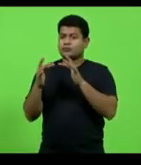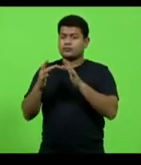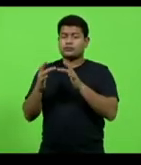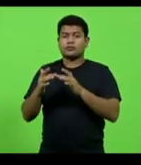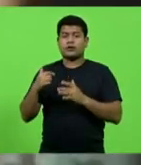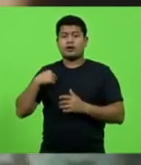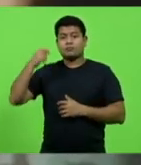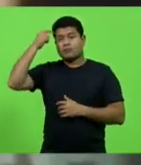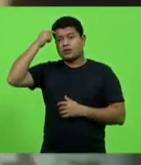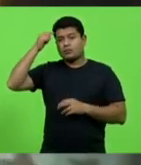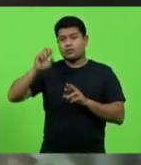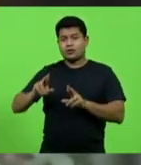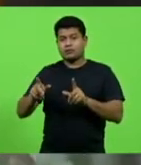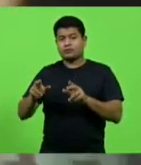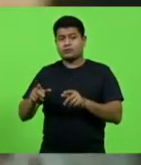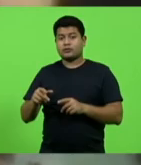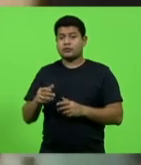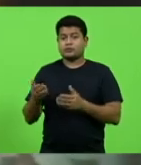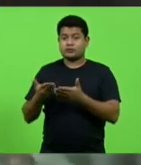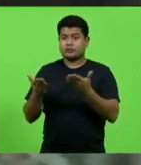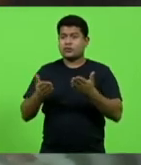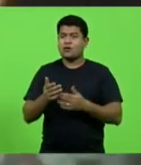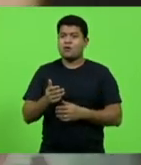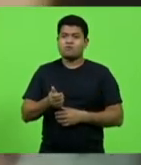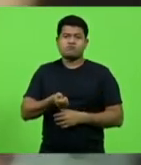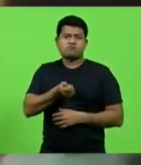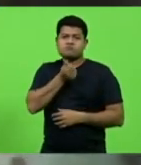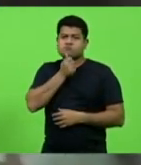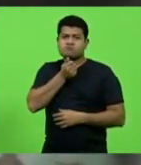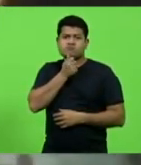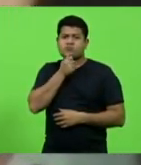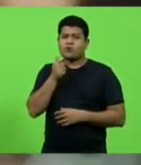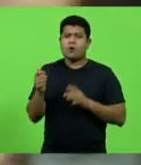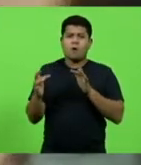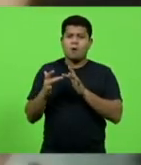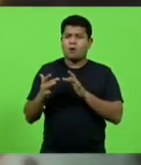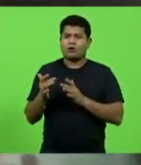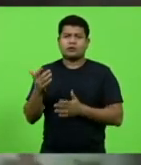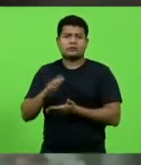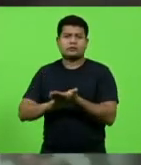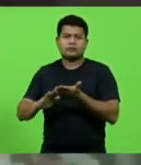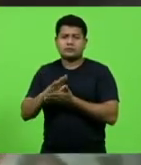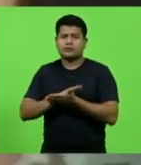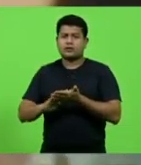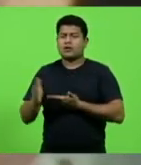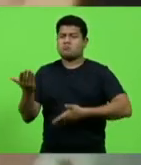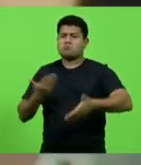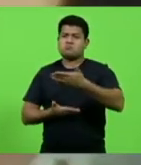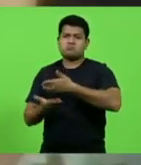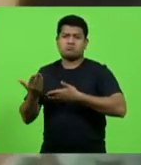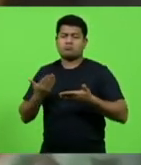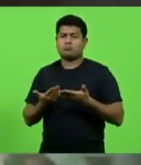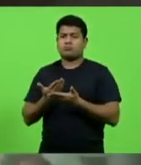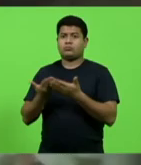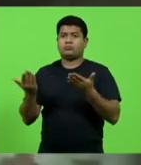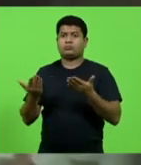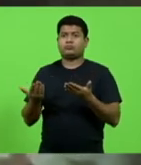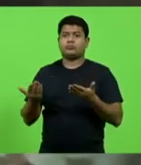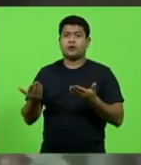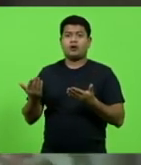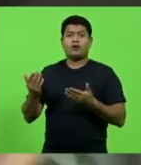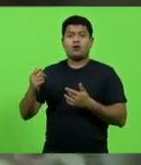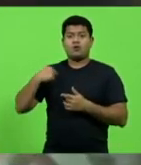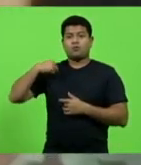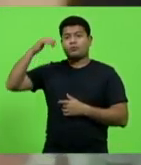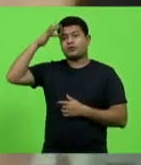E quando tu não conhece, não convive, não dialoga, não interage com concepções